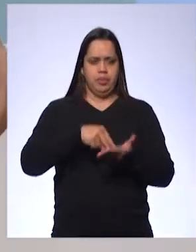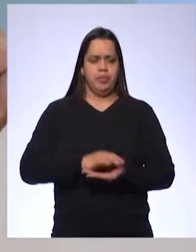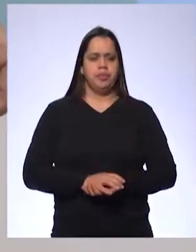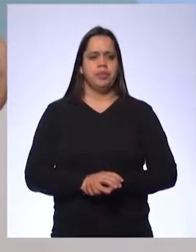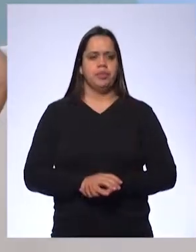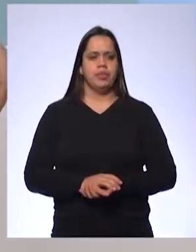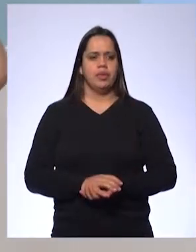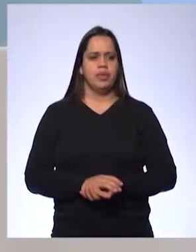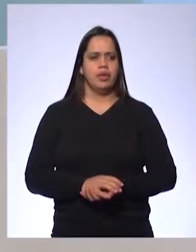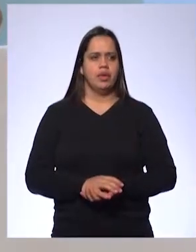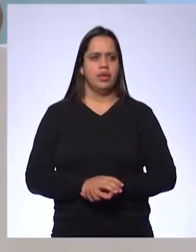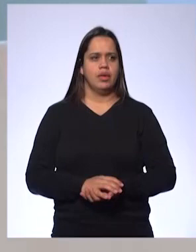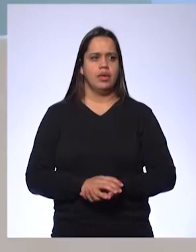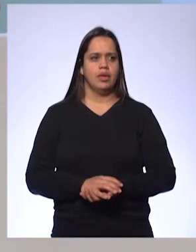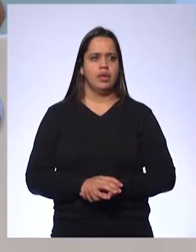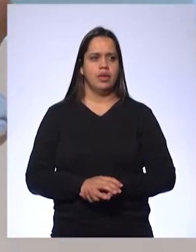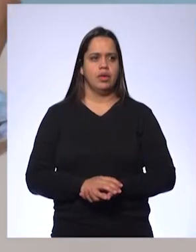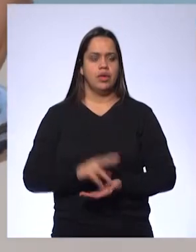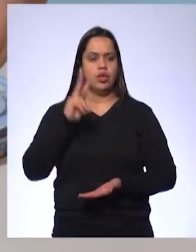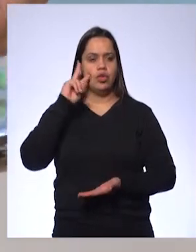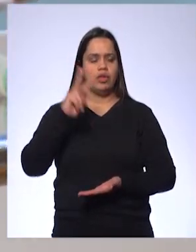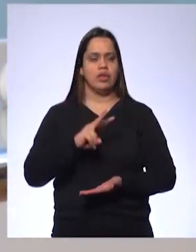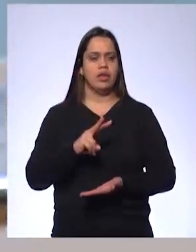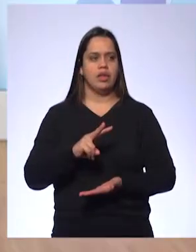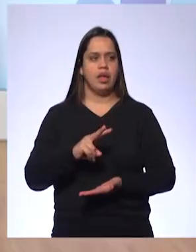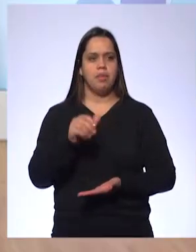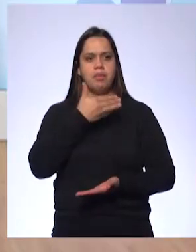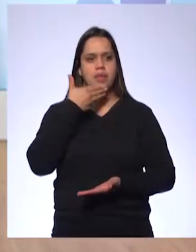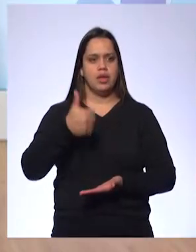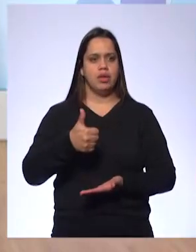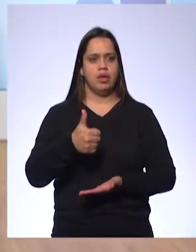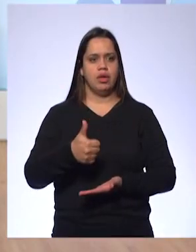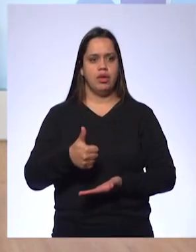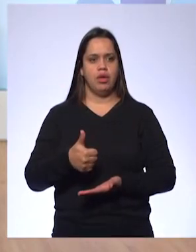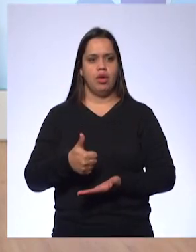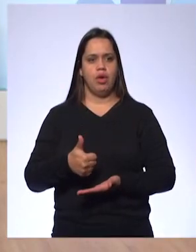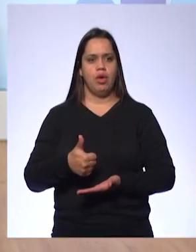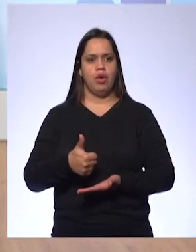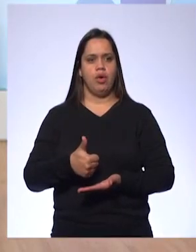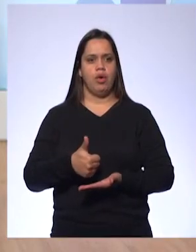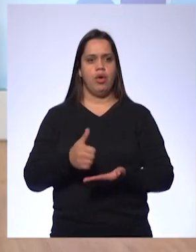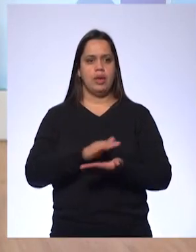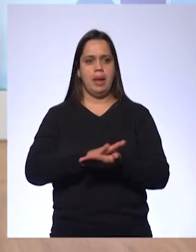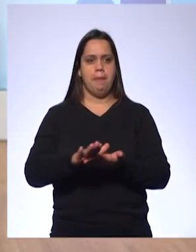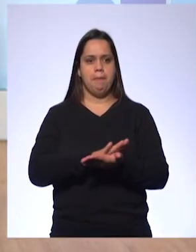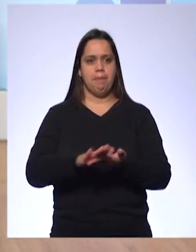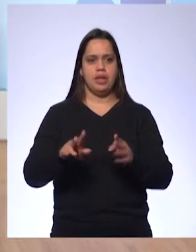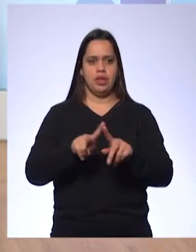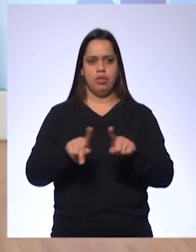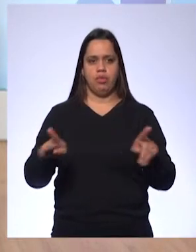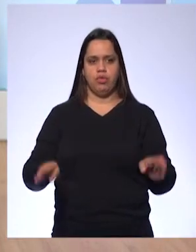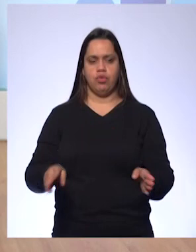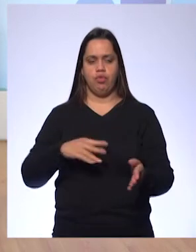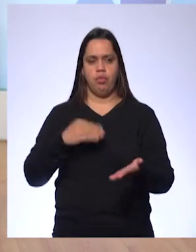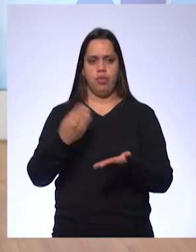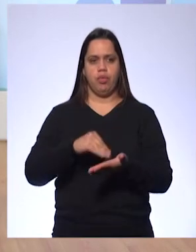Deixa eu ver se dá para fazer assim, ó, na mesa do professor Edjoel. Acho que dá para pegar, ó. Ó.